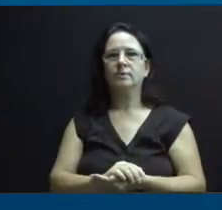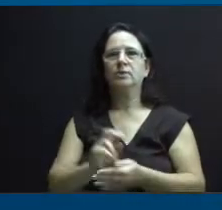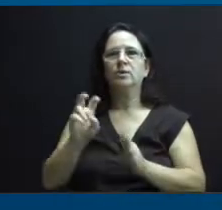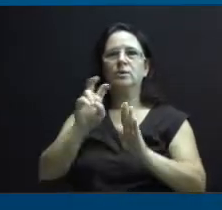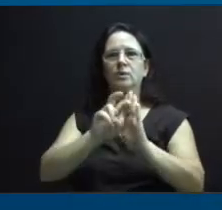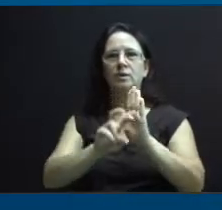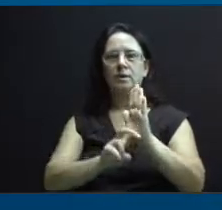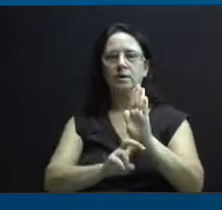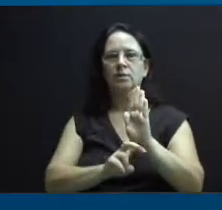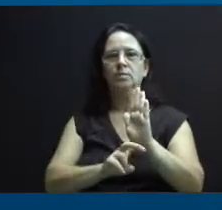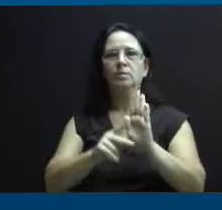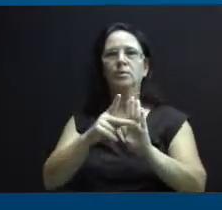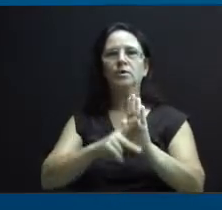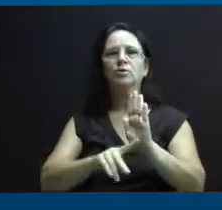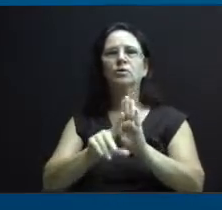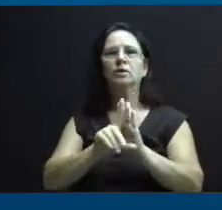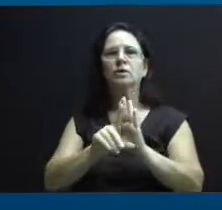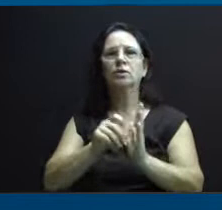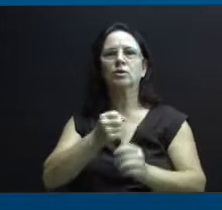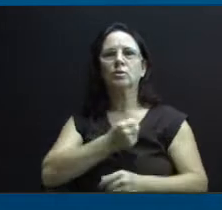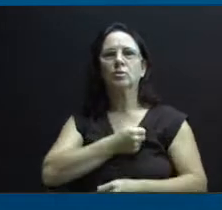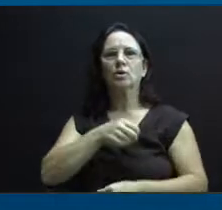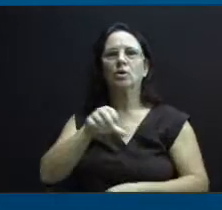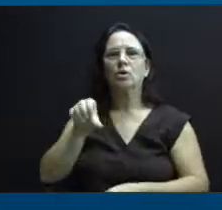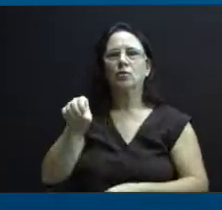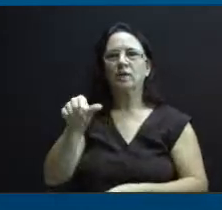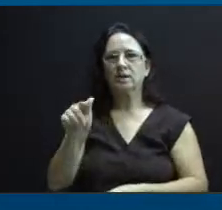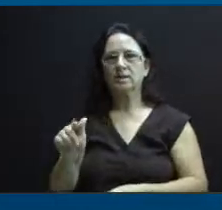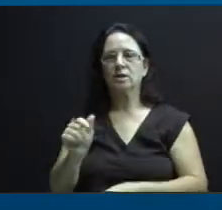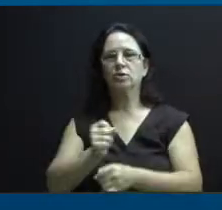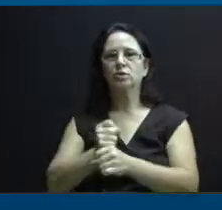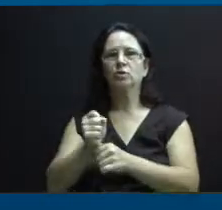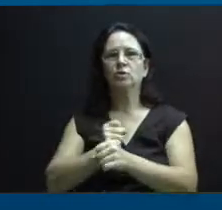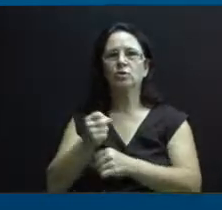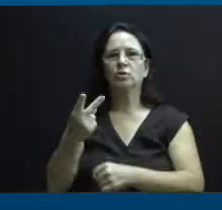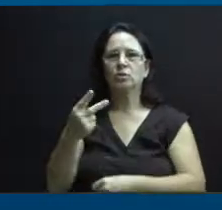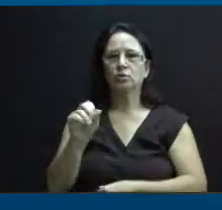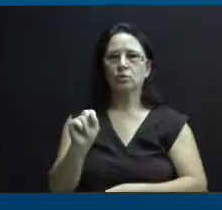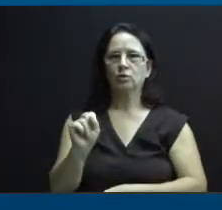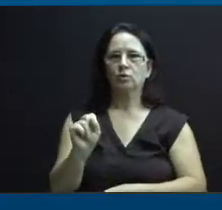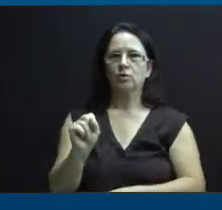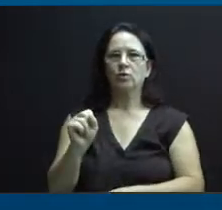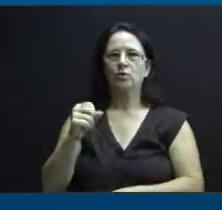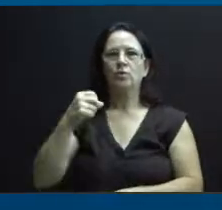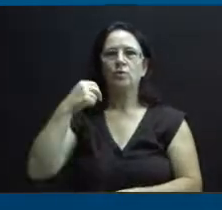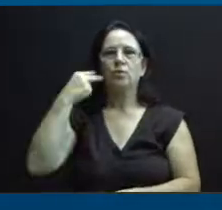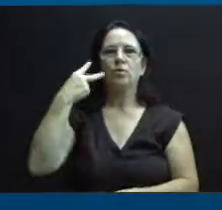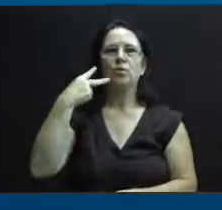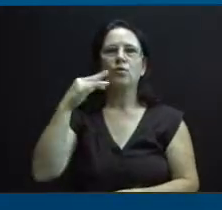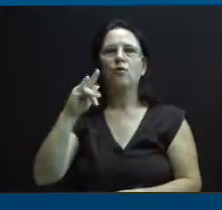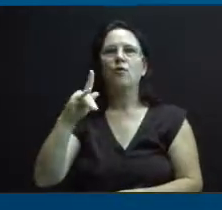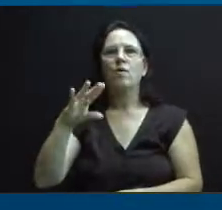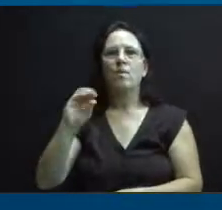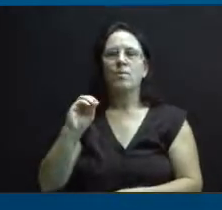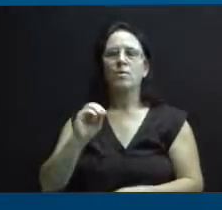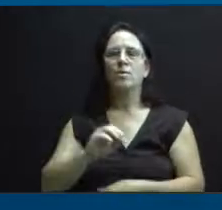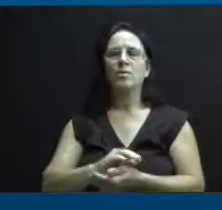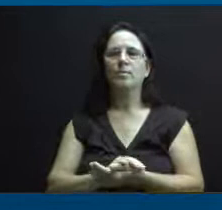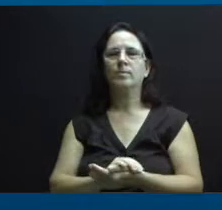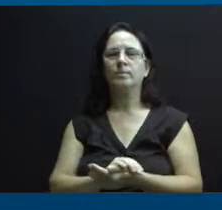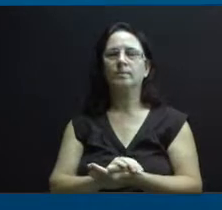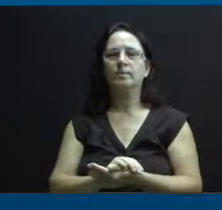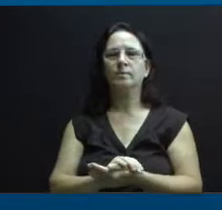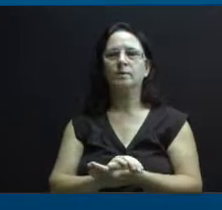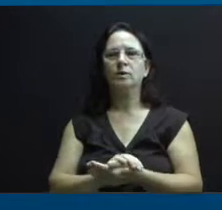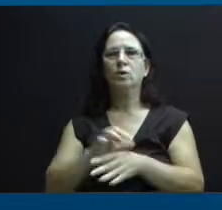processo é o projeto de lei número 97 barra 2018 autoria fábio alves moreira dispõe sobre